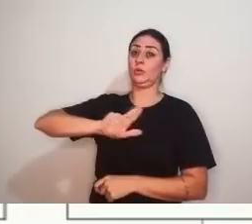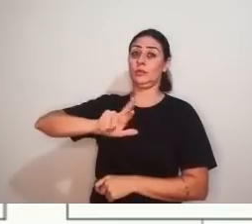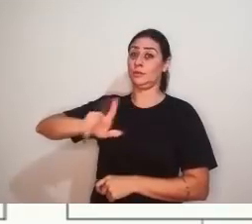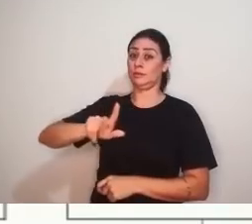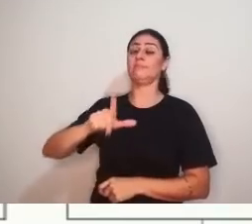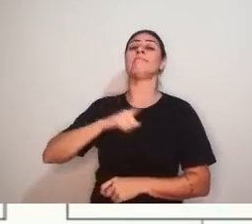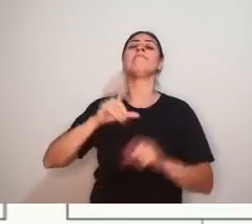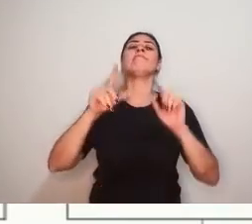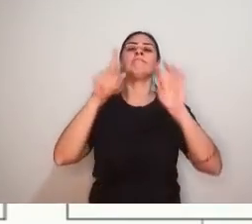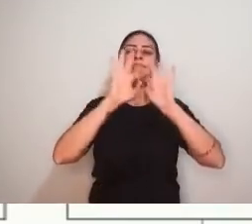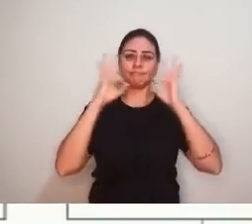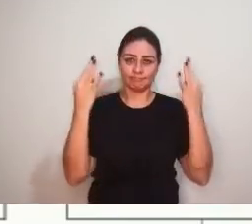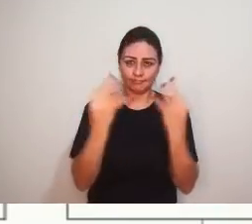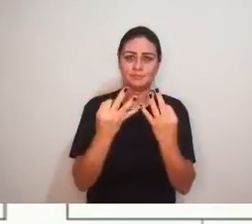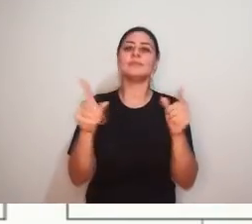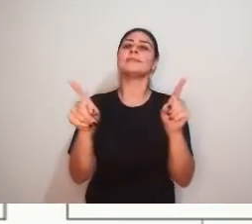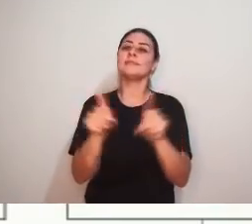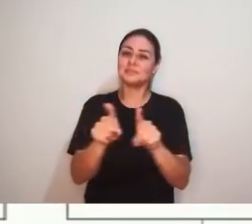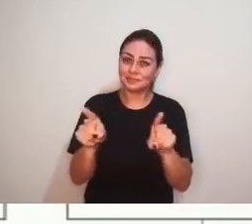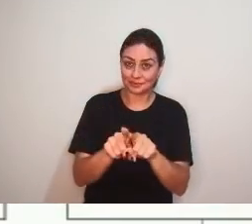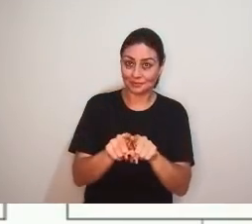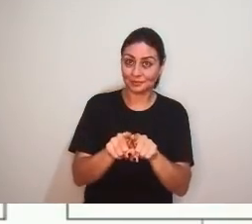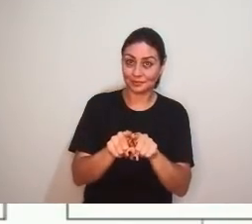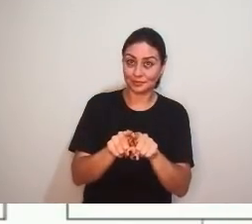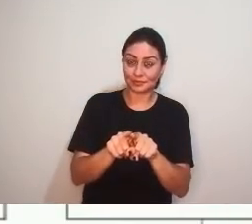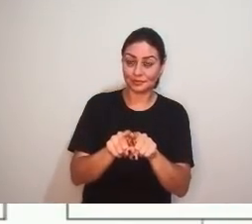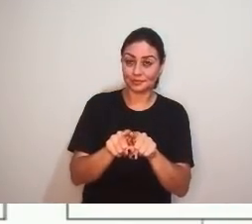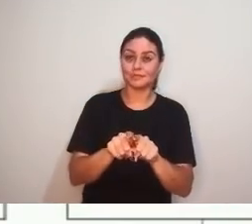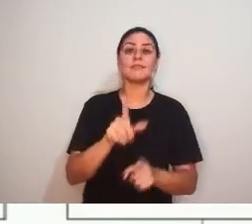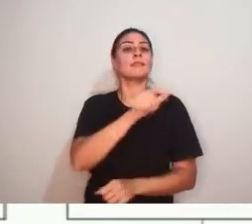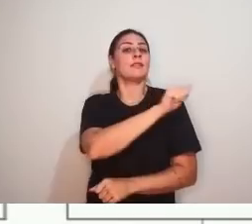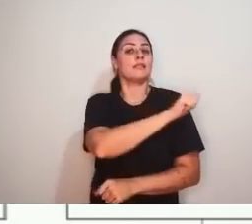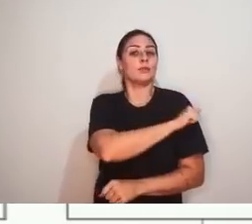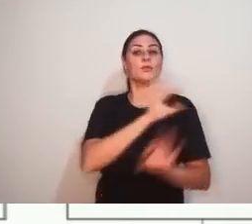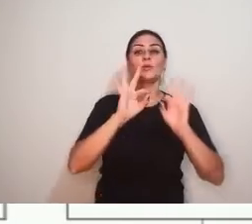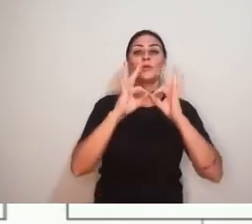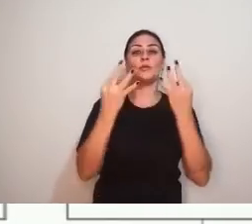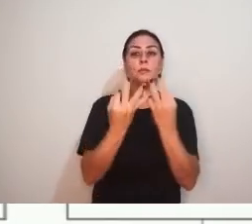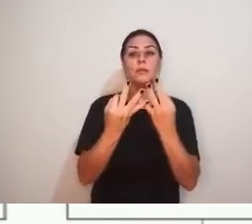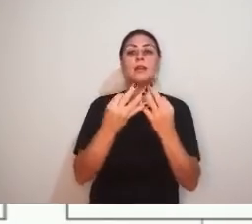mundo. É dos estudantes e as famílias. E entre os estudantes e as famílias tem